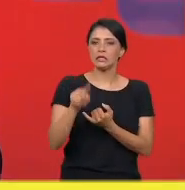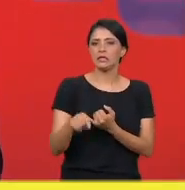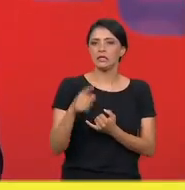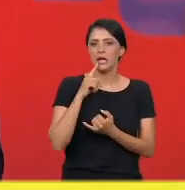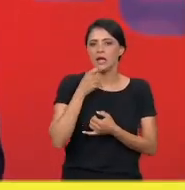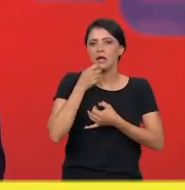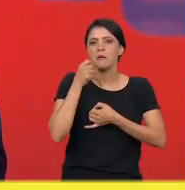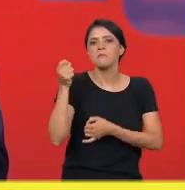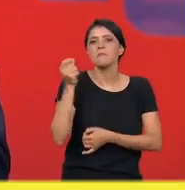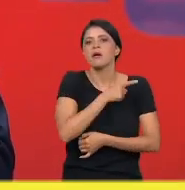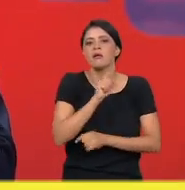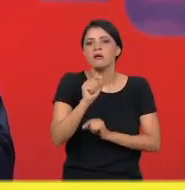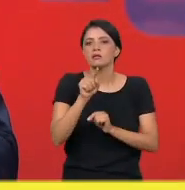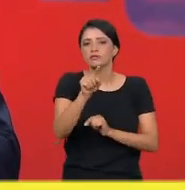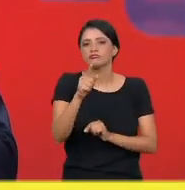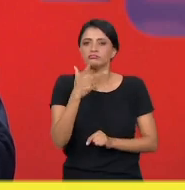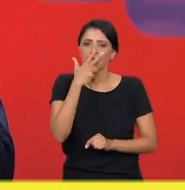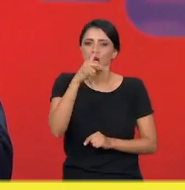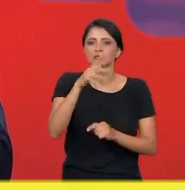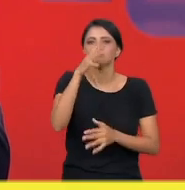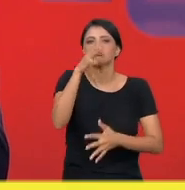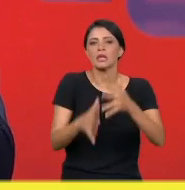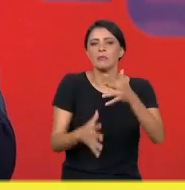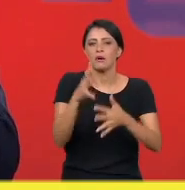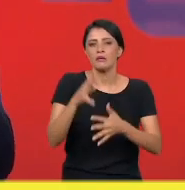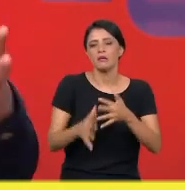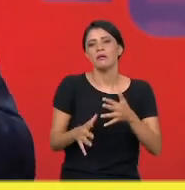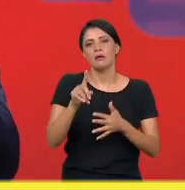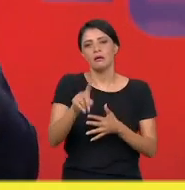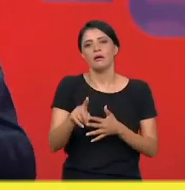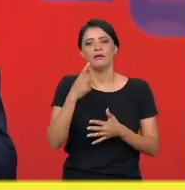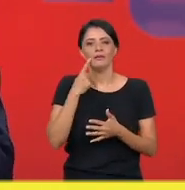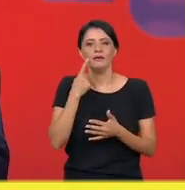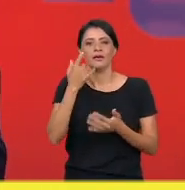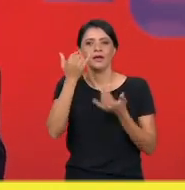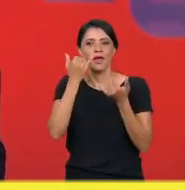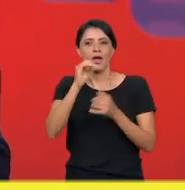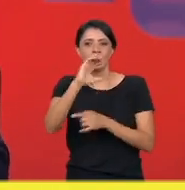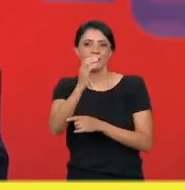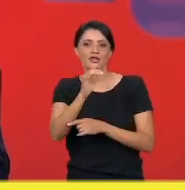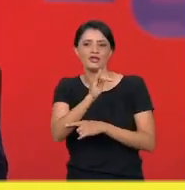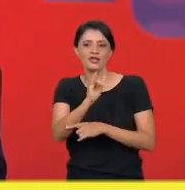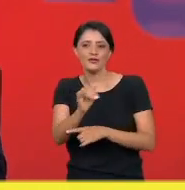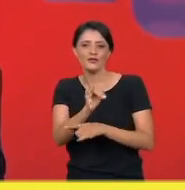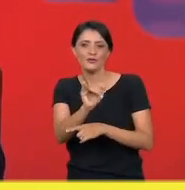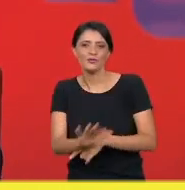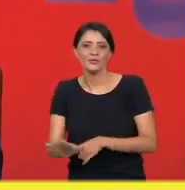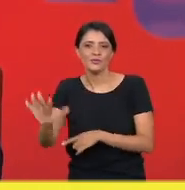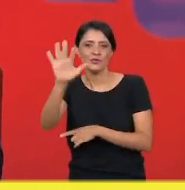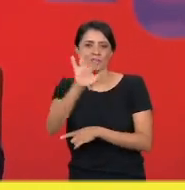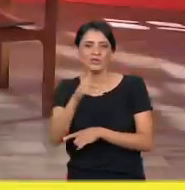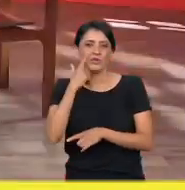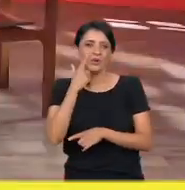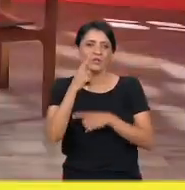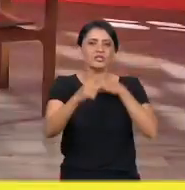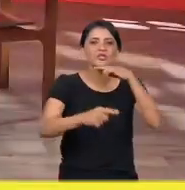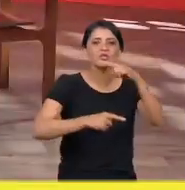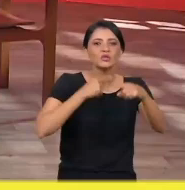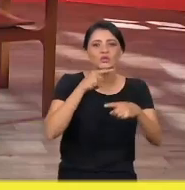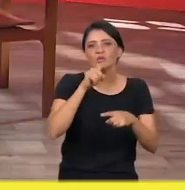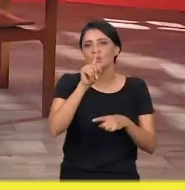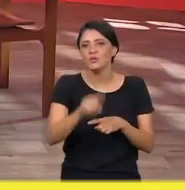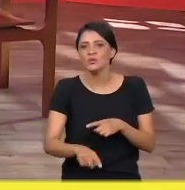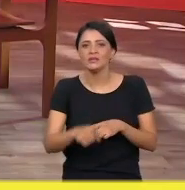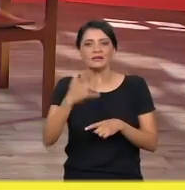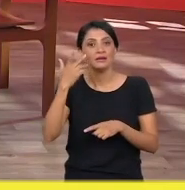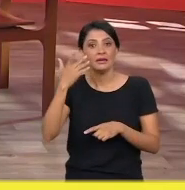uma piada ou, de fato, você acha que atrapalha a passagem do conhecimento científico para as pessoas em geral? Planta alguma dúvida na cabeça das pessoas